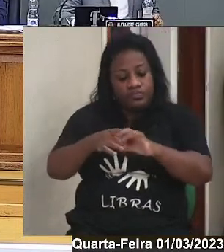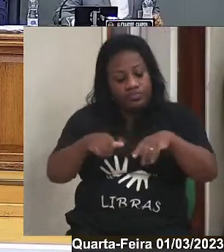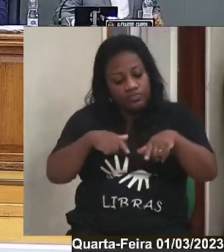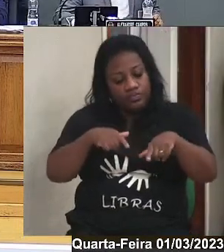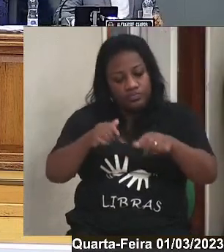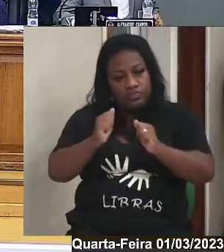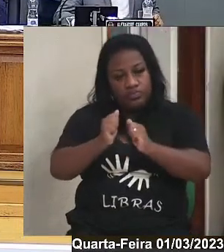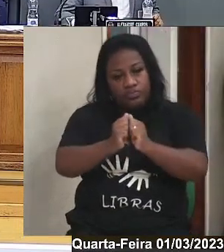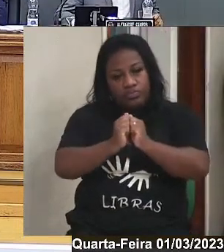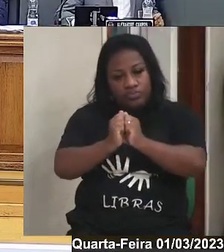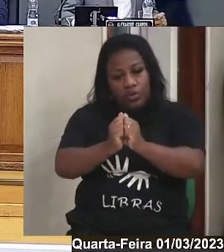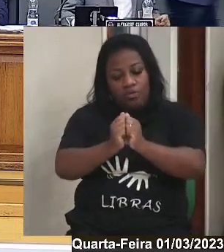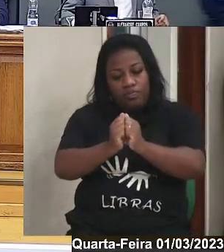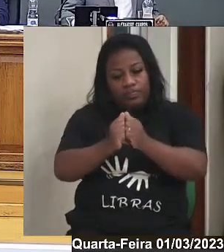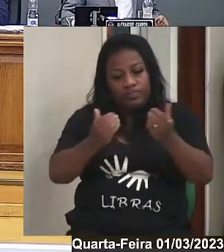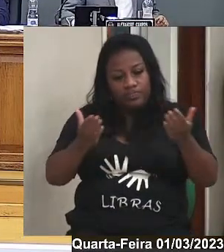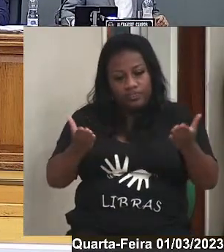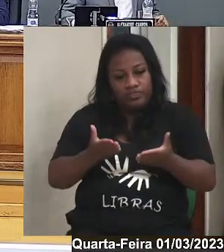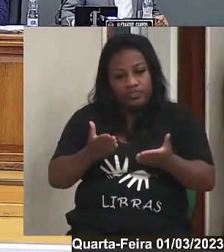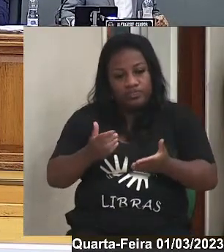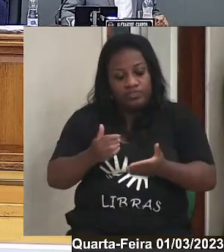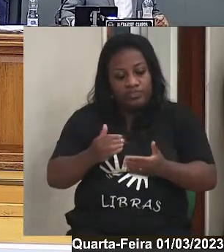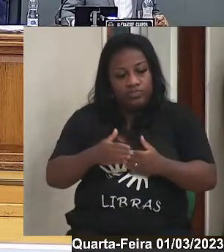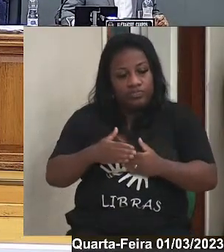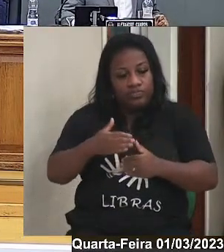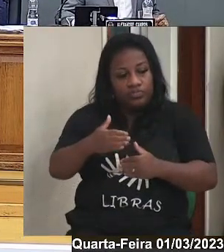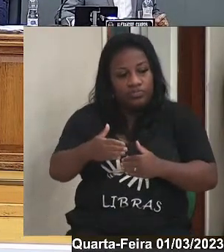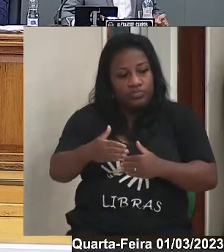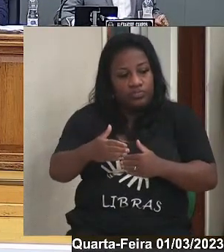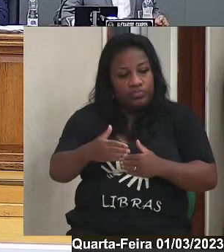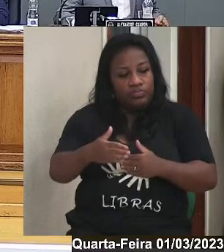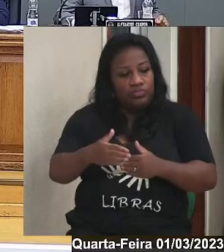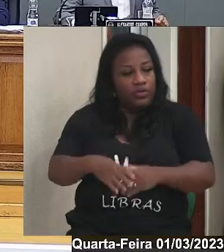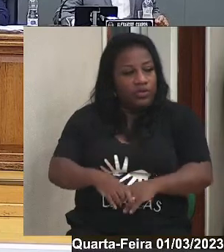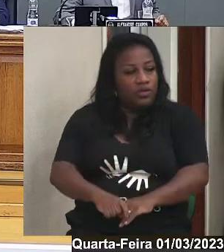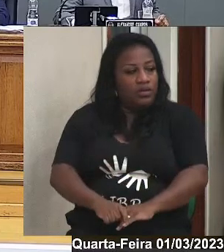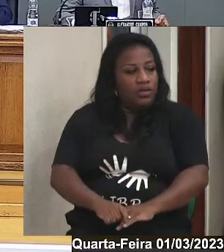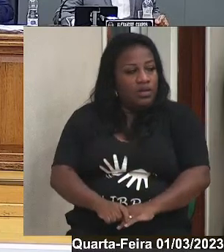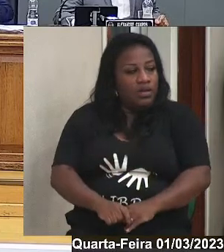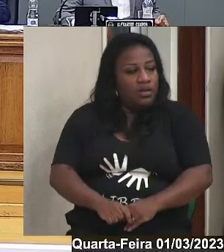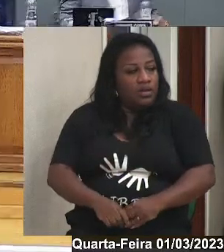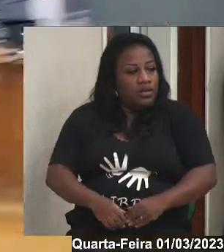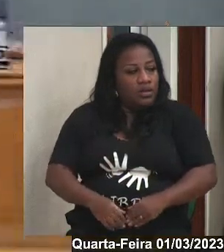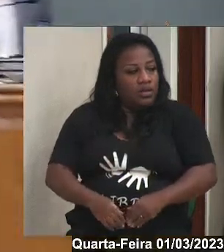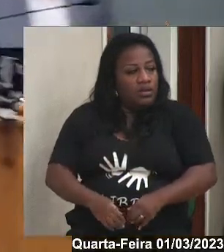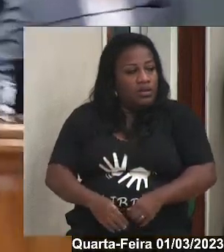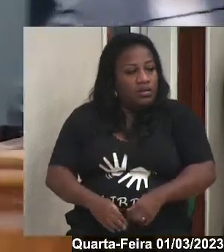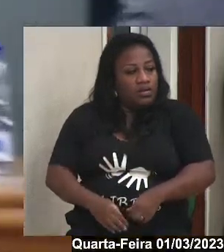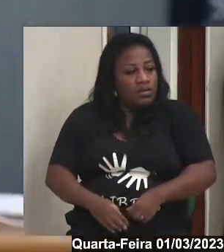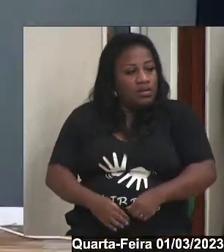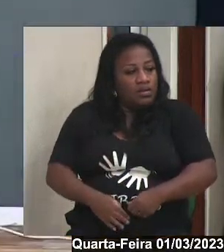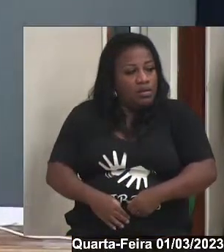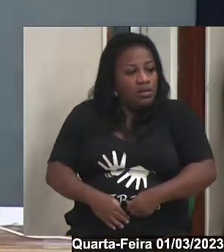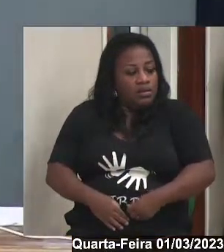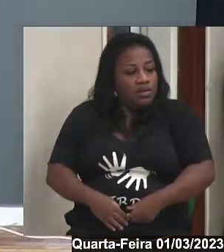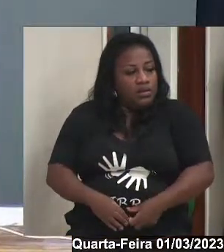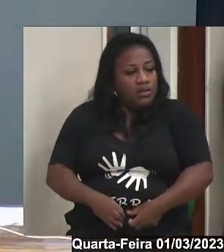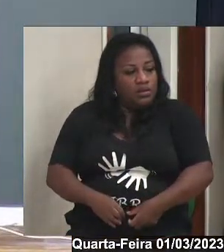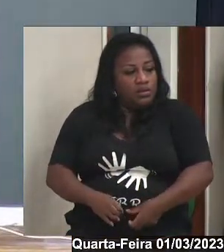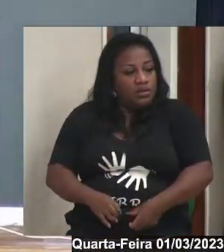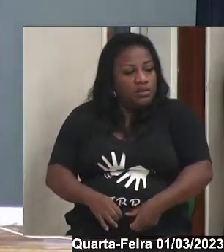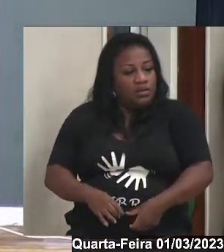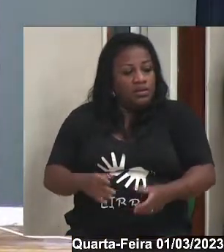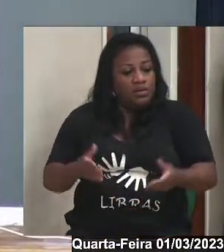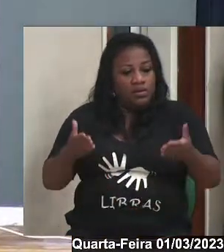trabalho juntos. E tenho muita admiração por você, Gustavo. Deus abençoe, meu irmão. Resumo das matérias expedientes da 5ª Sessão